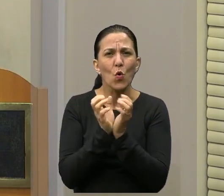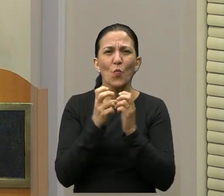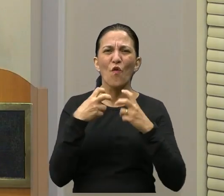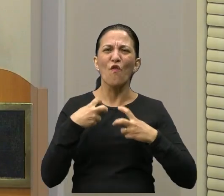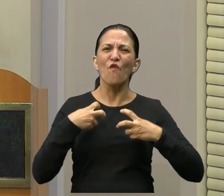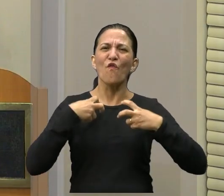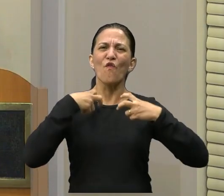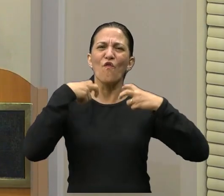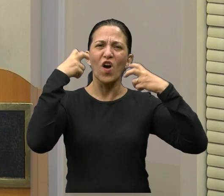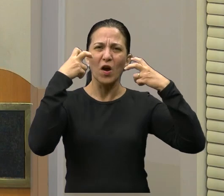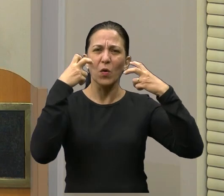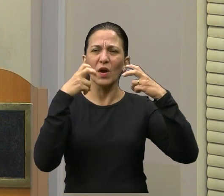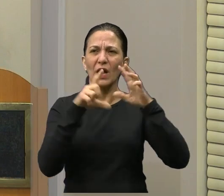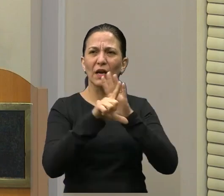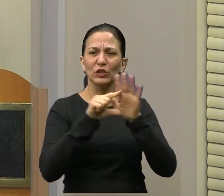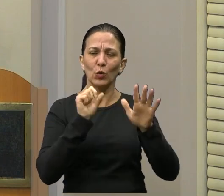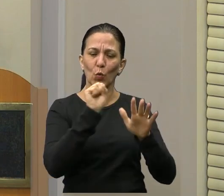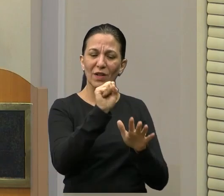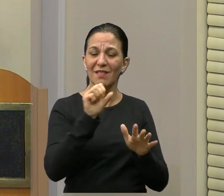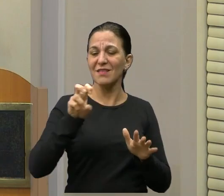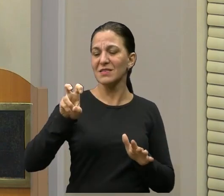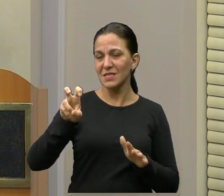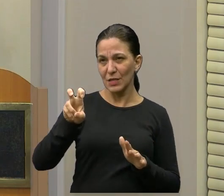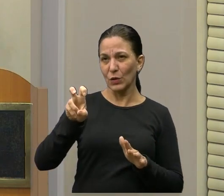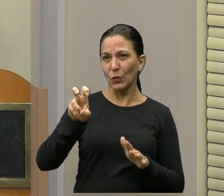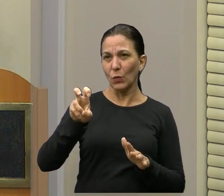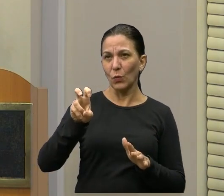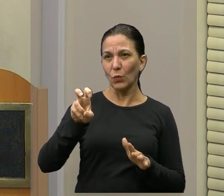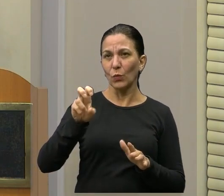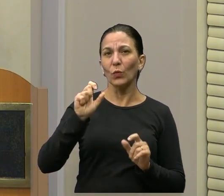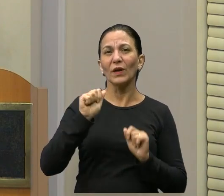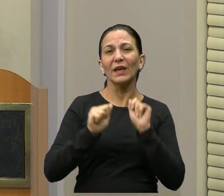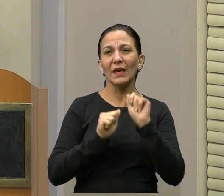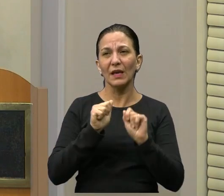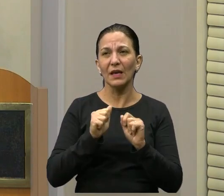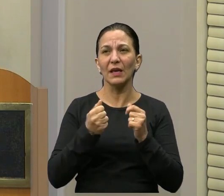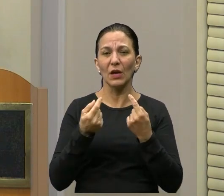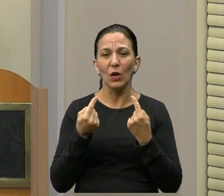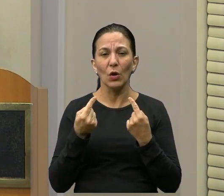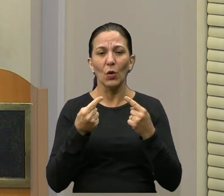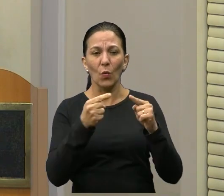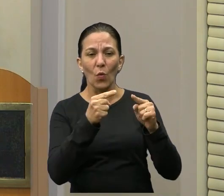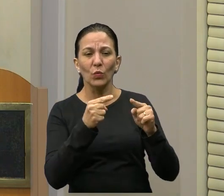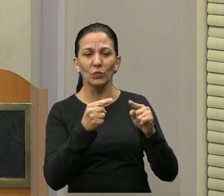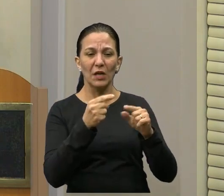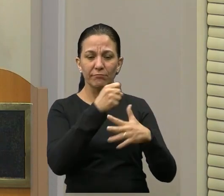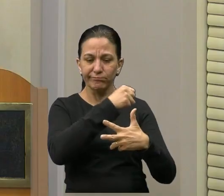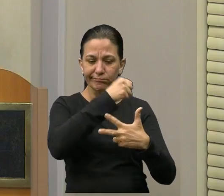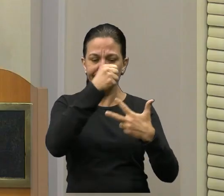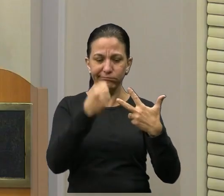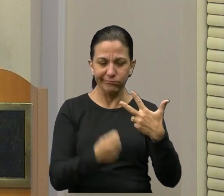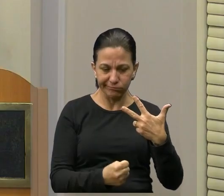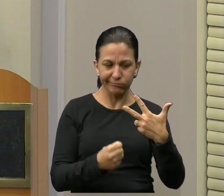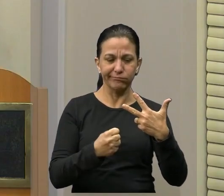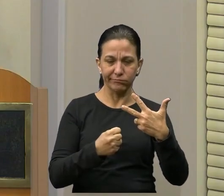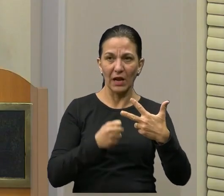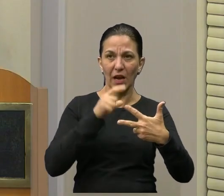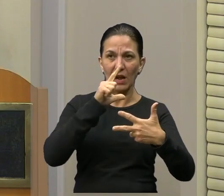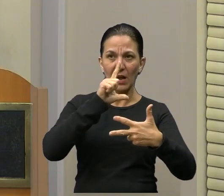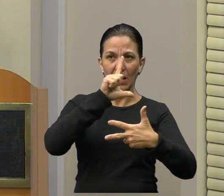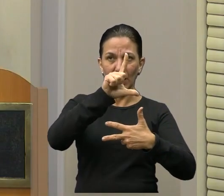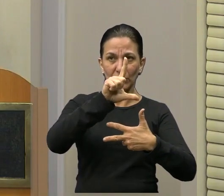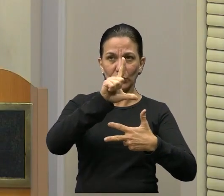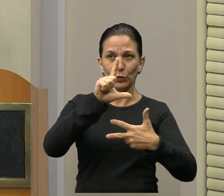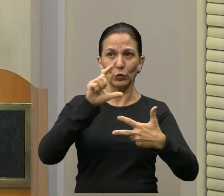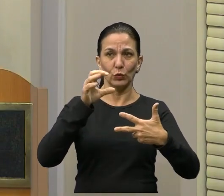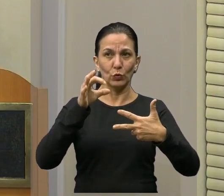lá, taxativo no artigo 85, atos contra o livre exercício dos poderes, legislativo, judiciário,